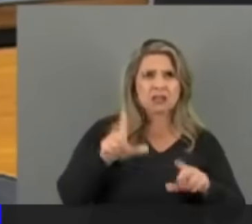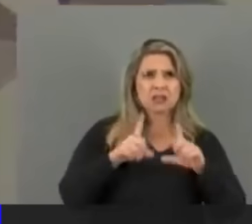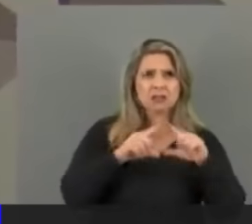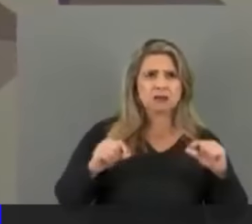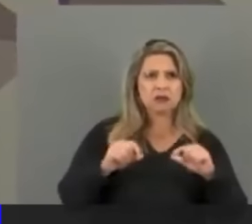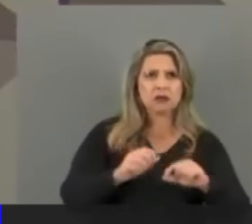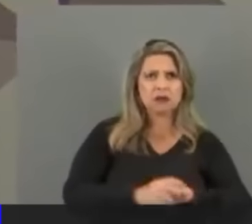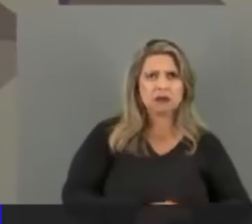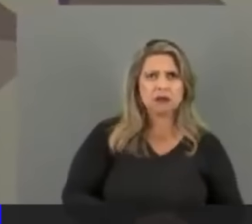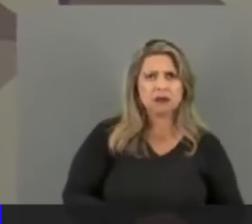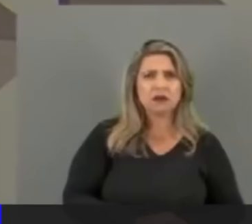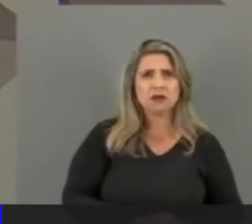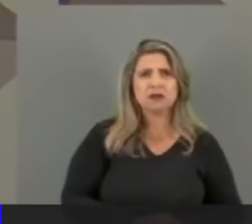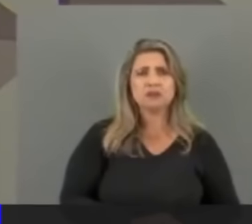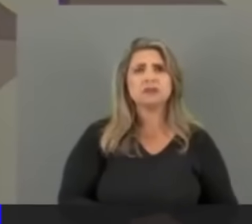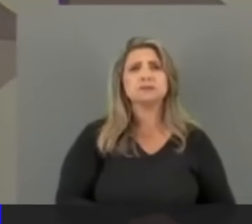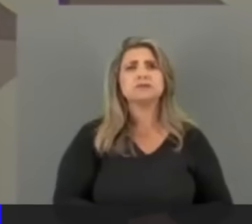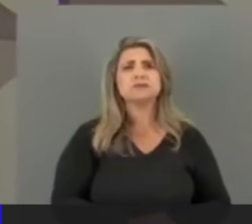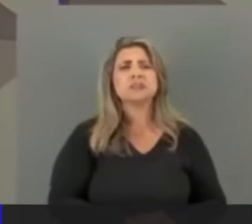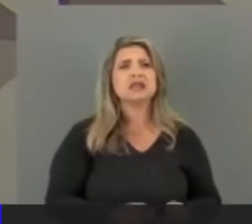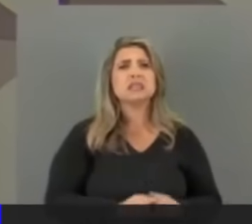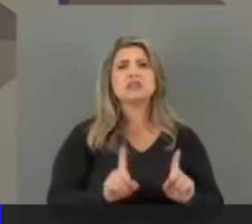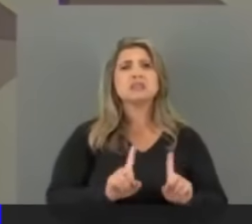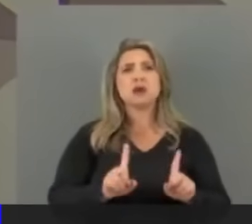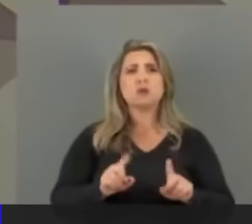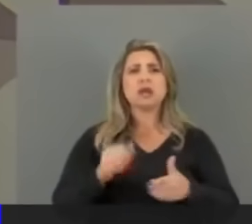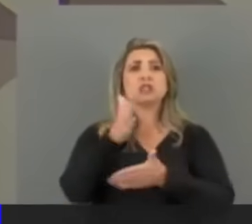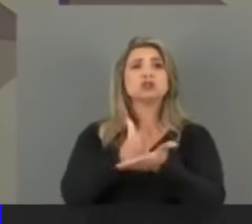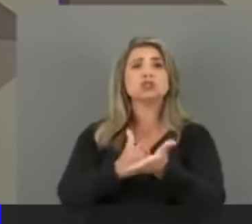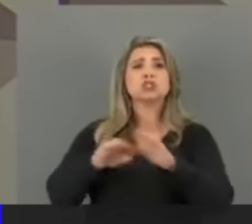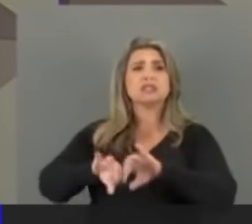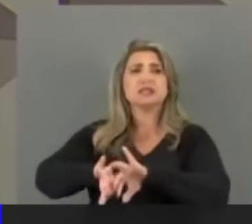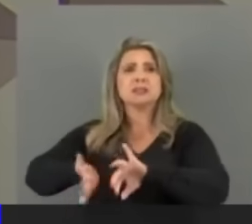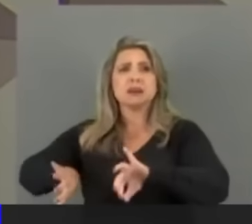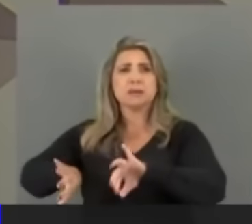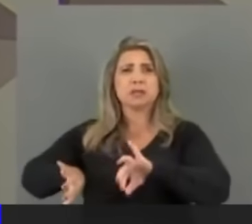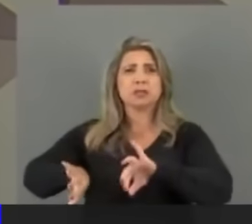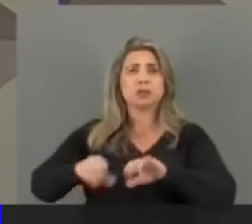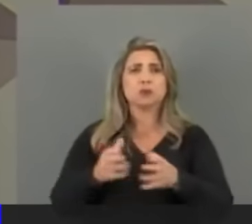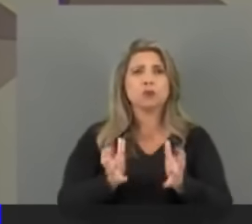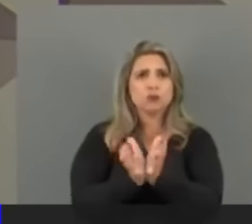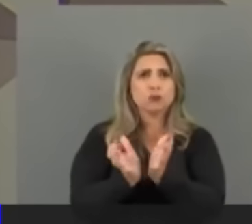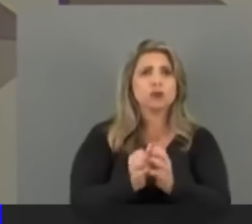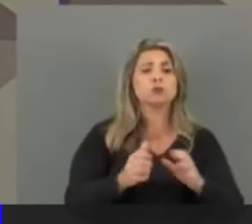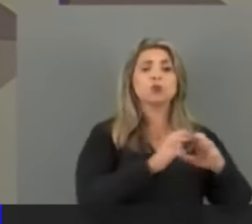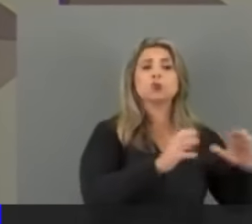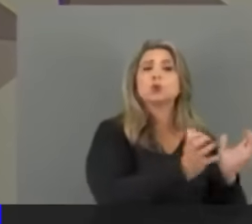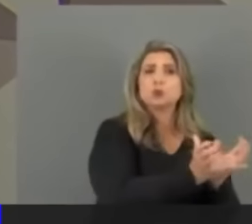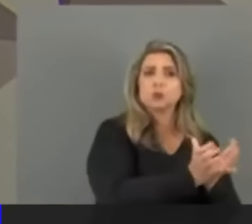Planalto? Não, senhora. Nesse momento, a linha de choque ela havia sido dividida. Eu fiquei sob o comando de um outro